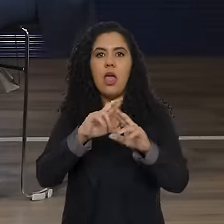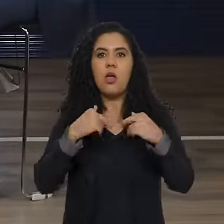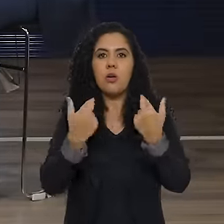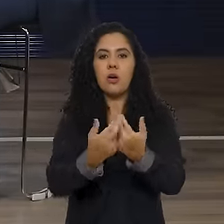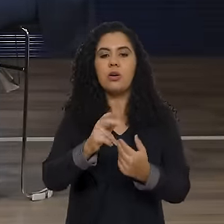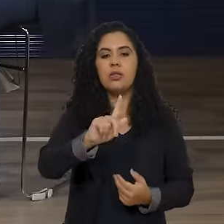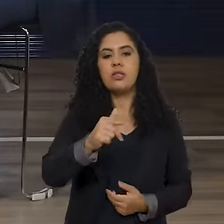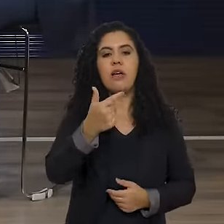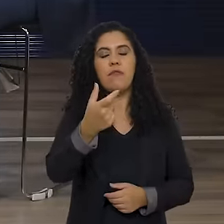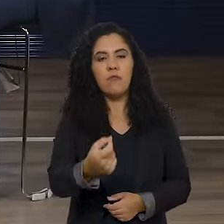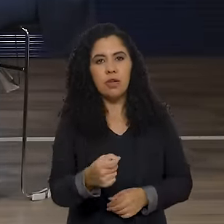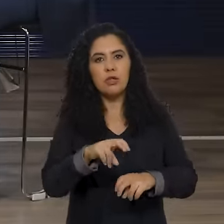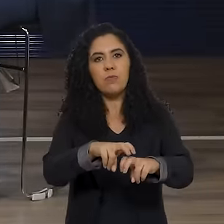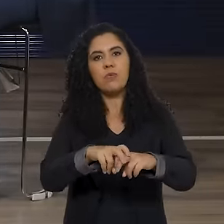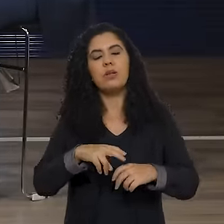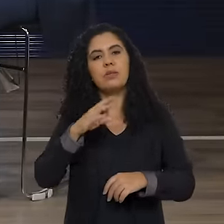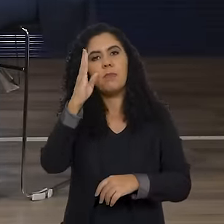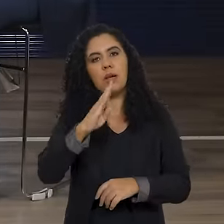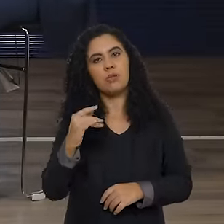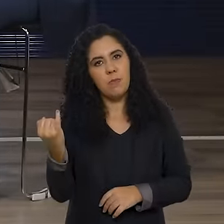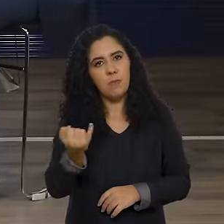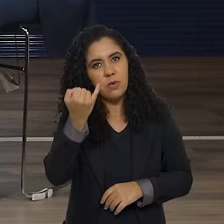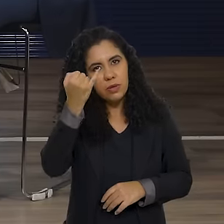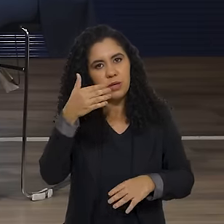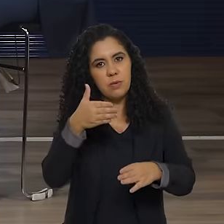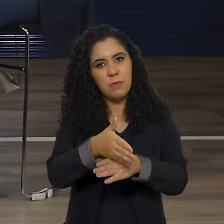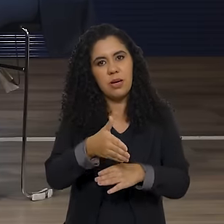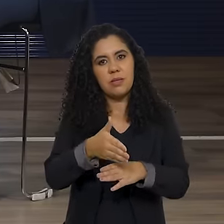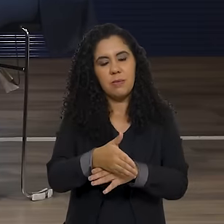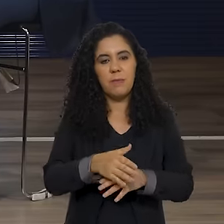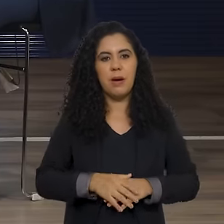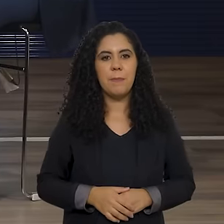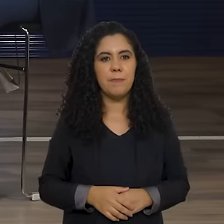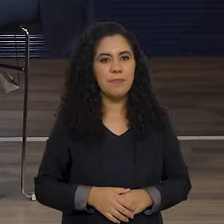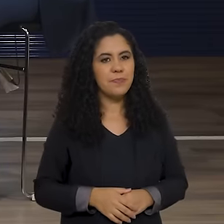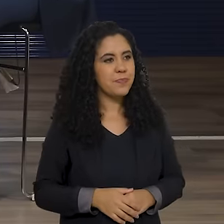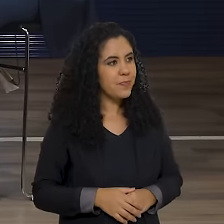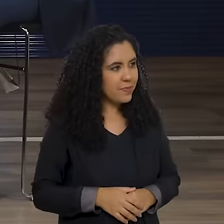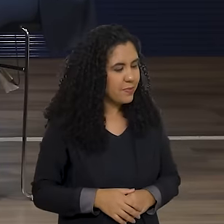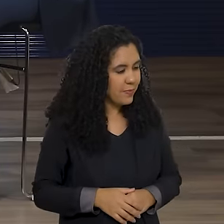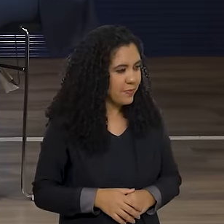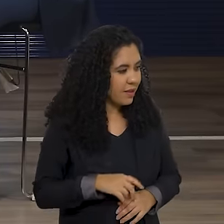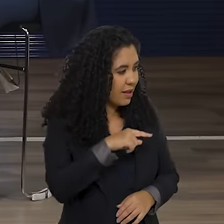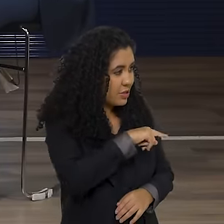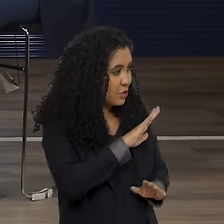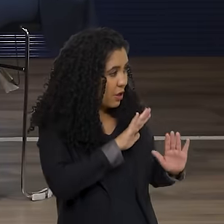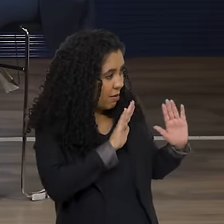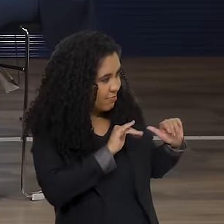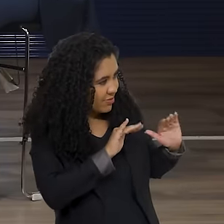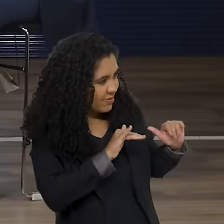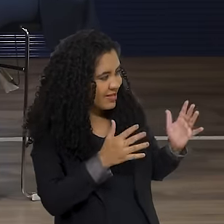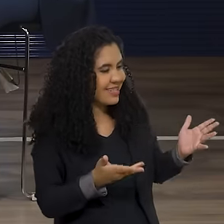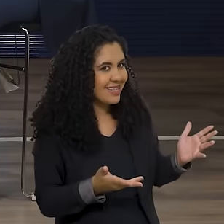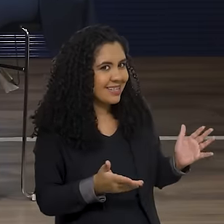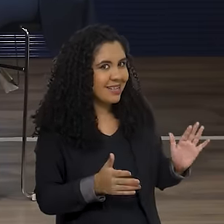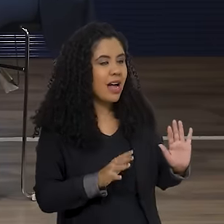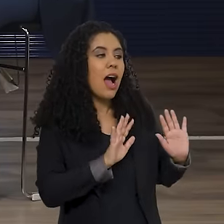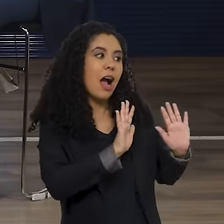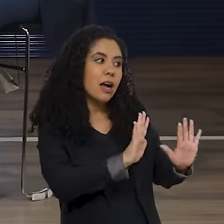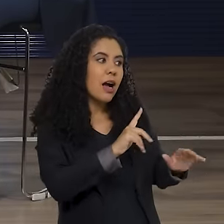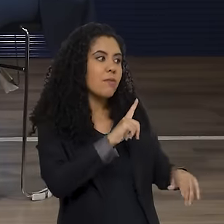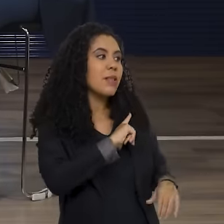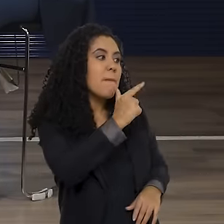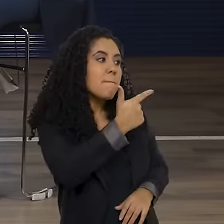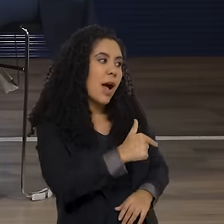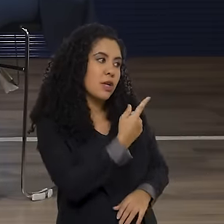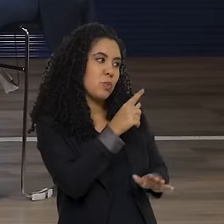a importância do Brasil no cenário internacional. O Nip já está se despedindo da gente aqui,